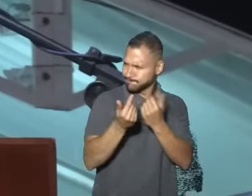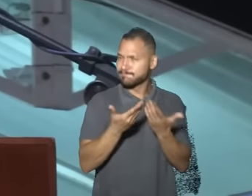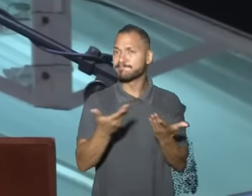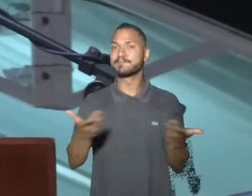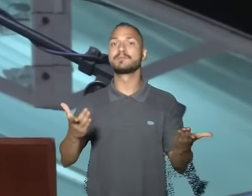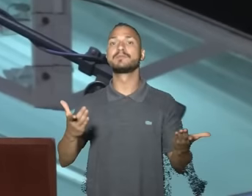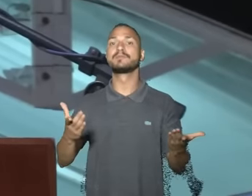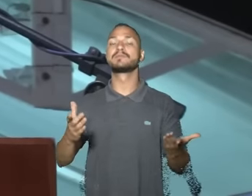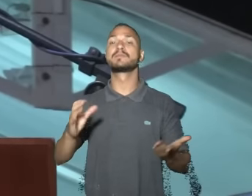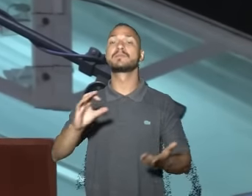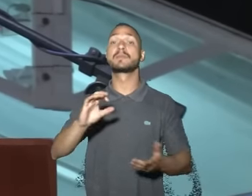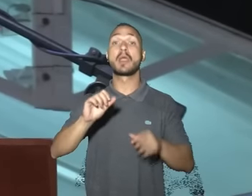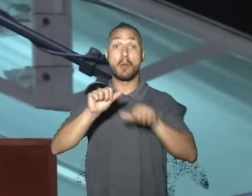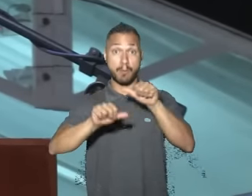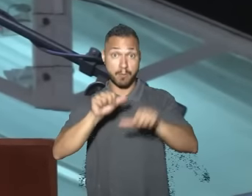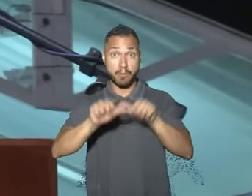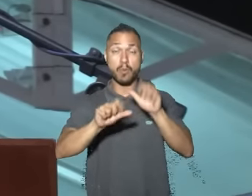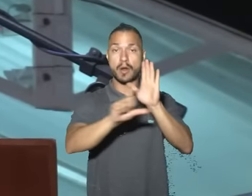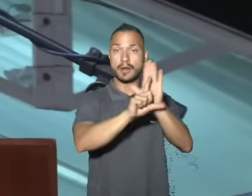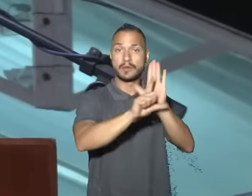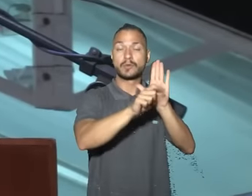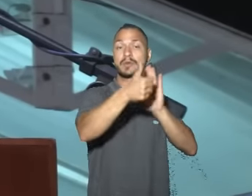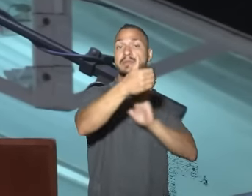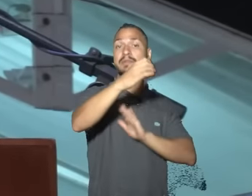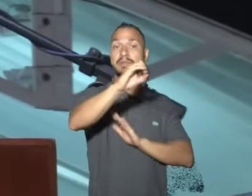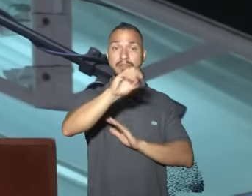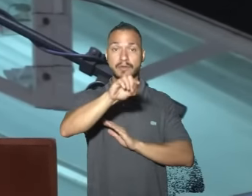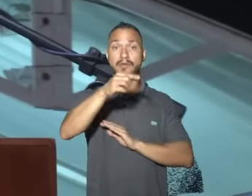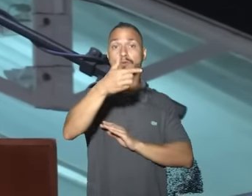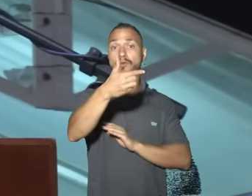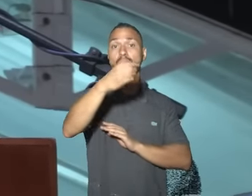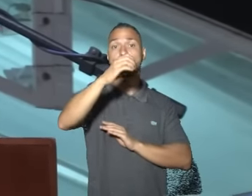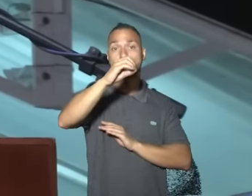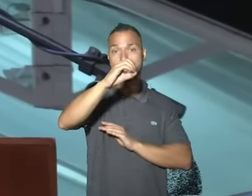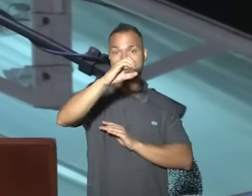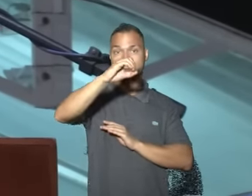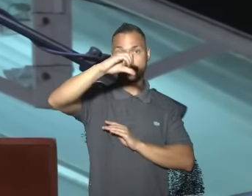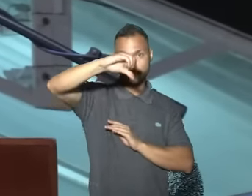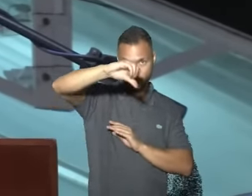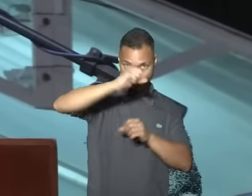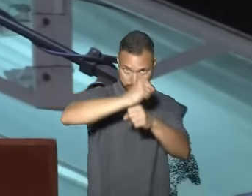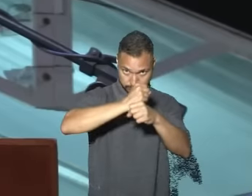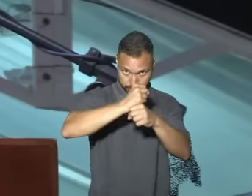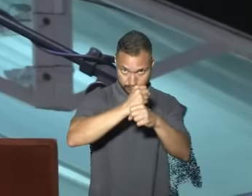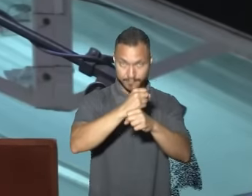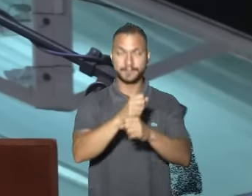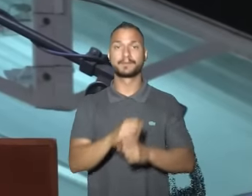sido alterada pela Resolução número 10, de 2009.